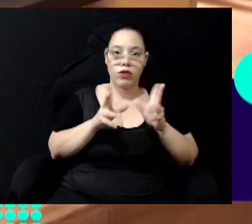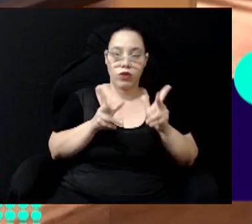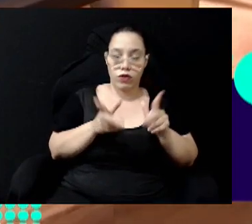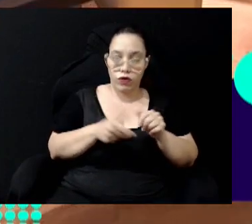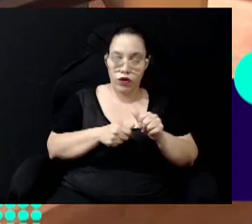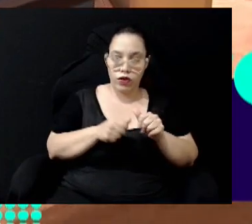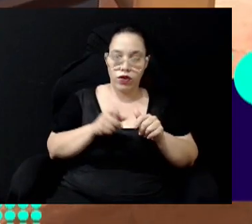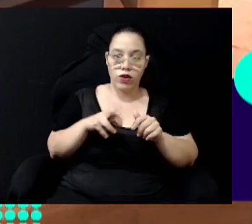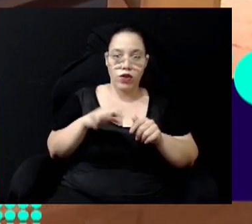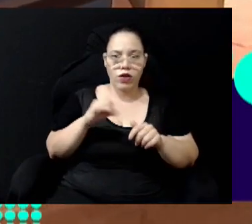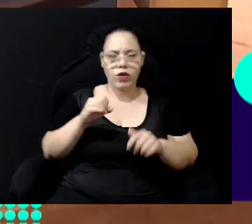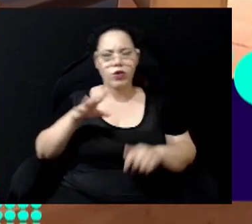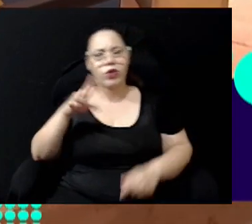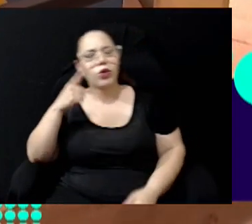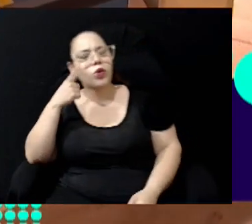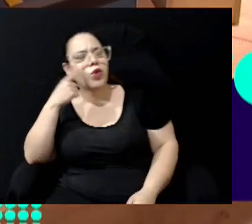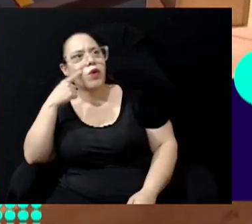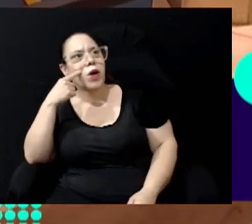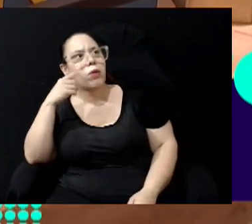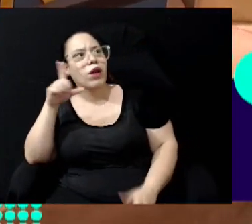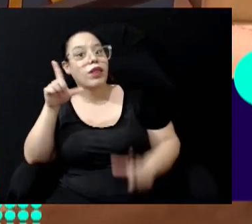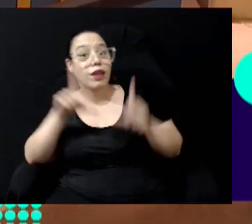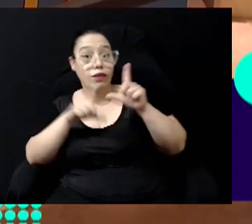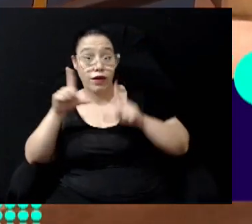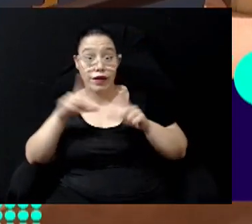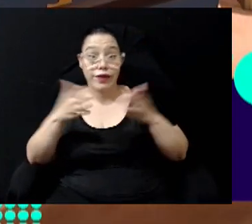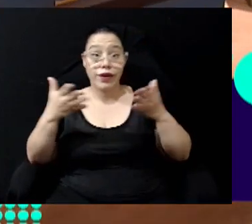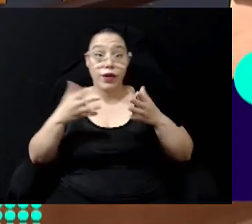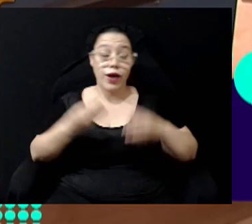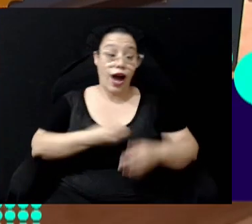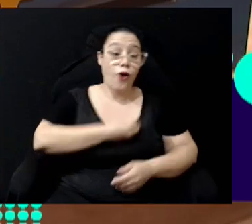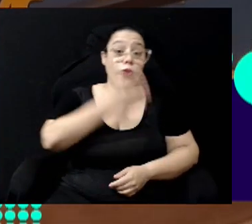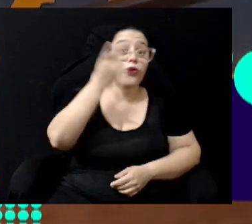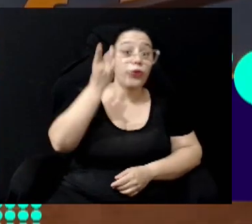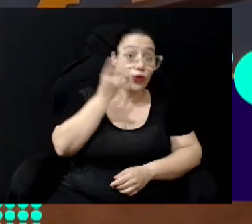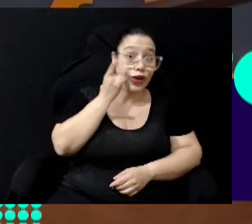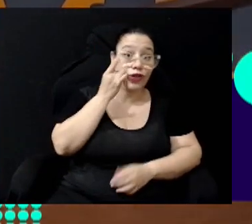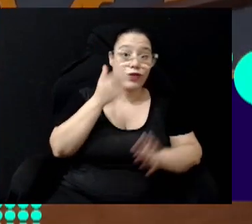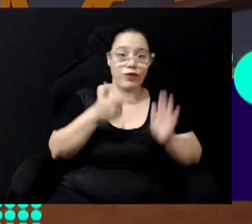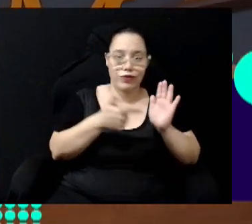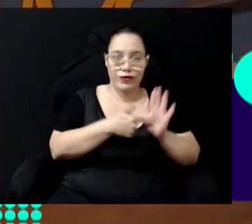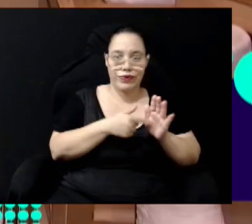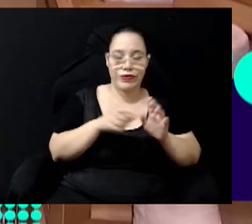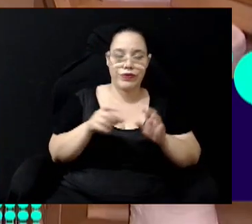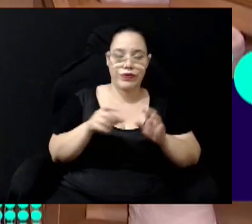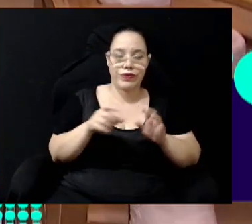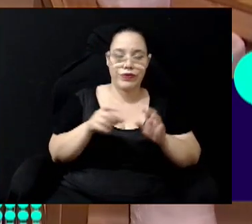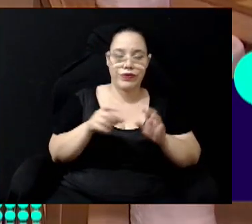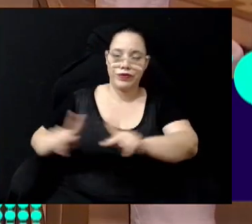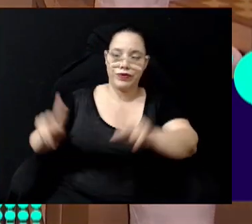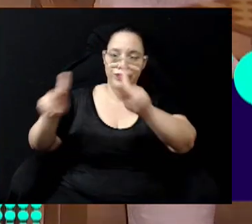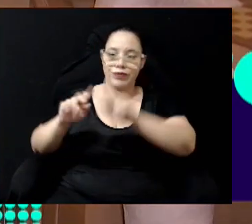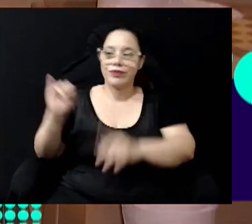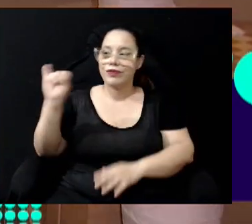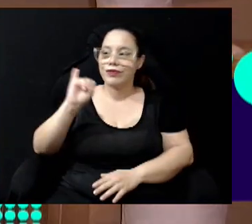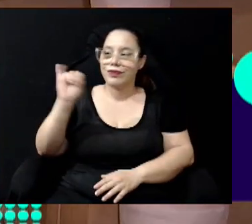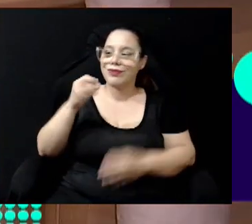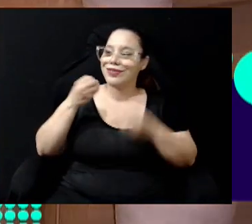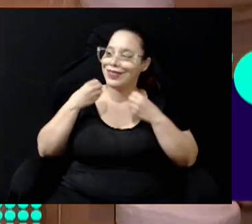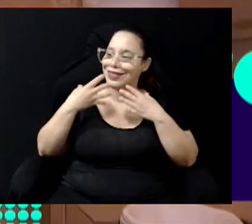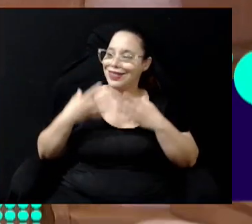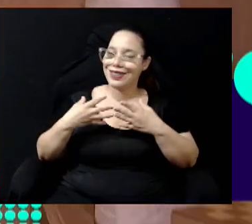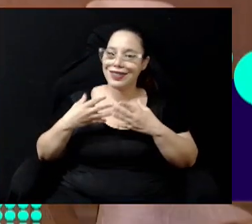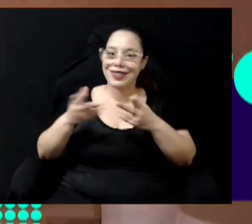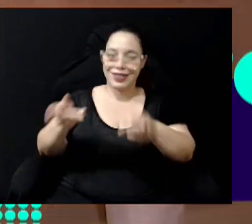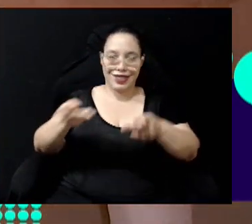só via pela televisão, que a gente consegue ver aqui ao vivo na mostra aqui no Iguatemi Campinas. Ah, ótimo. Então, deixa um convite para o